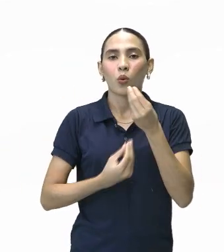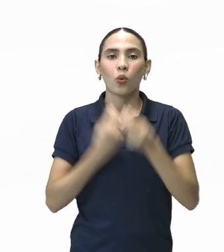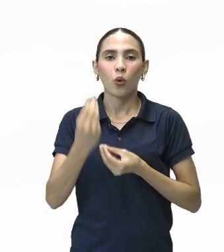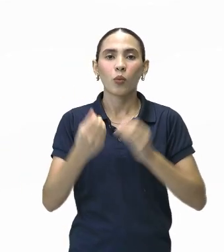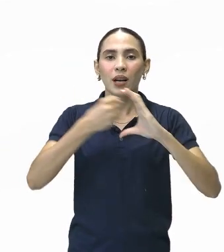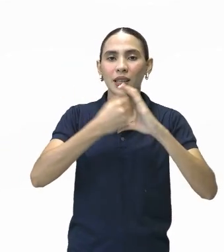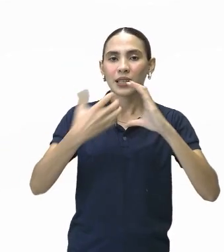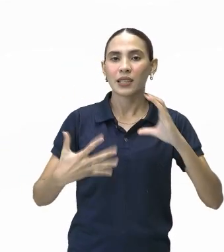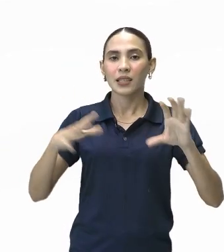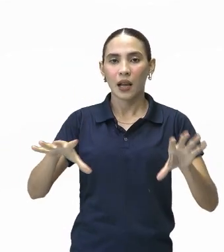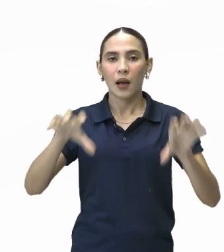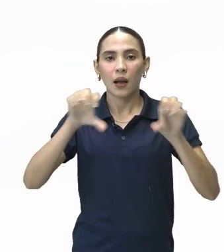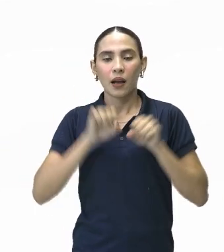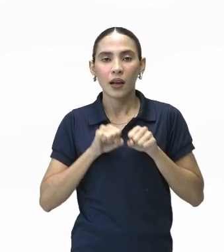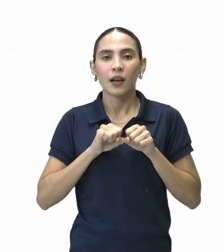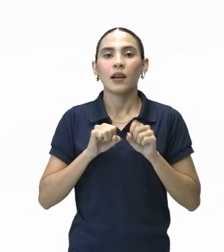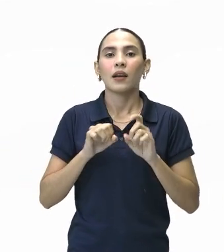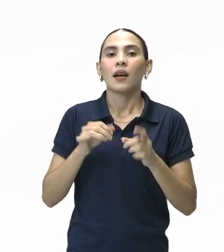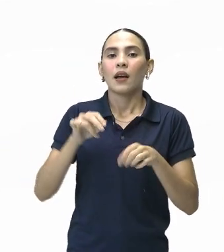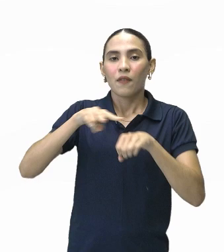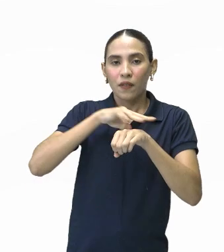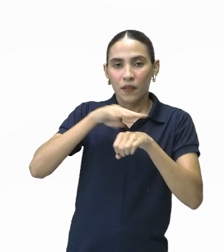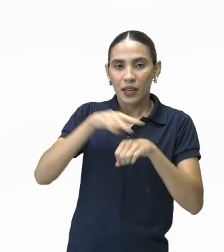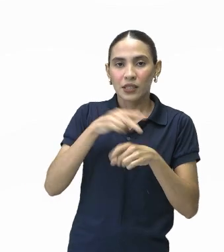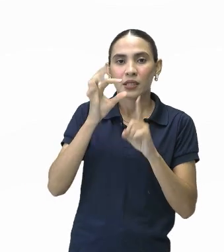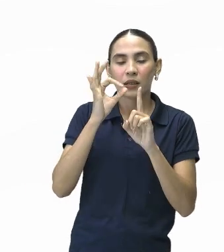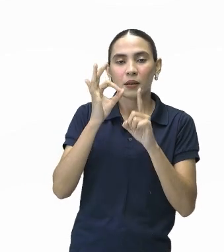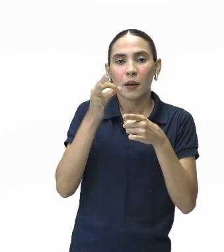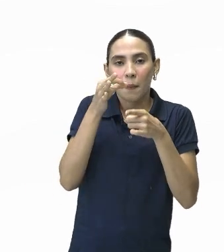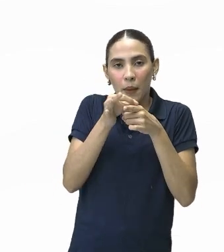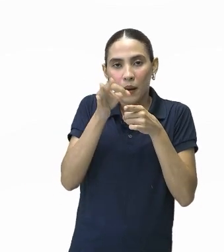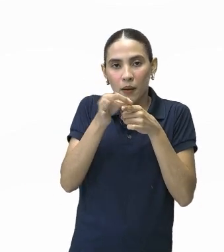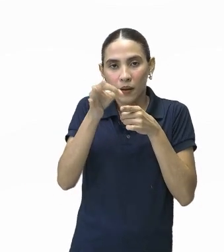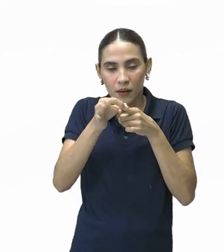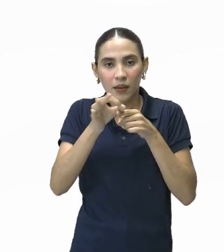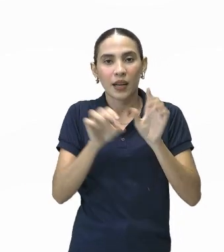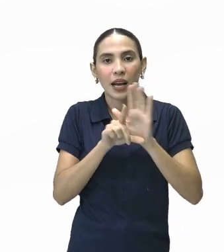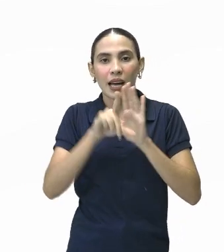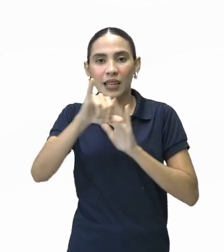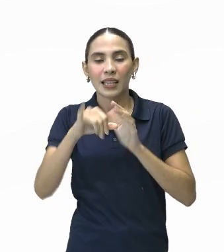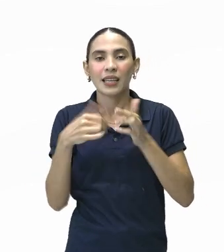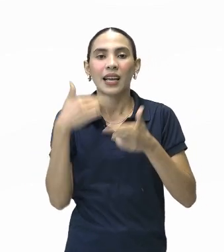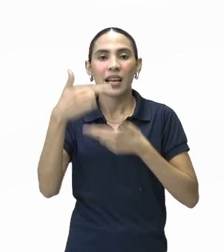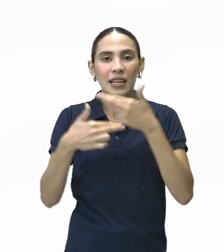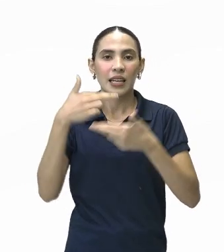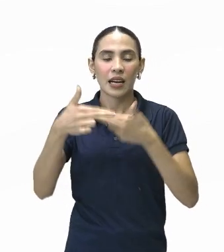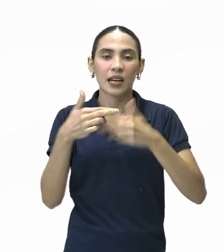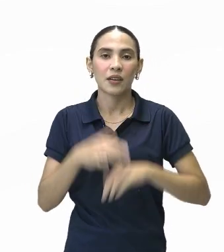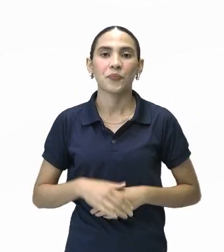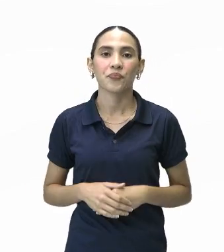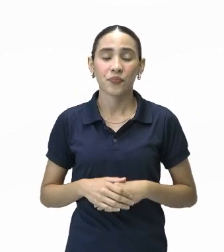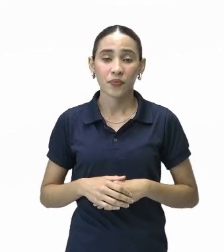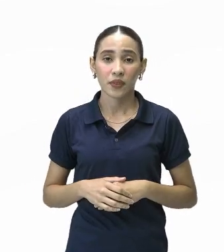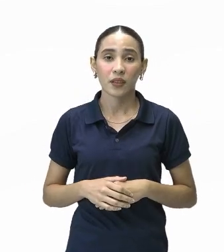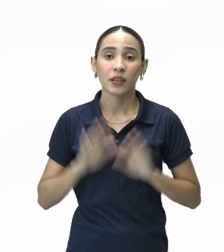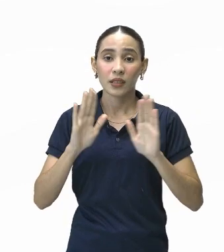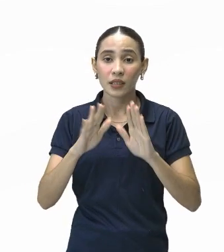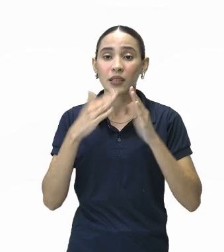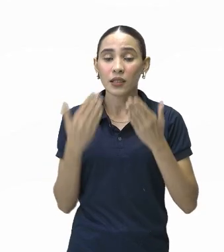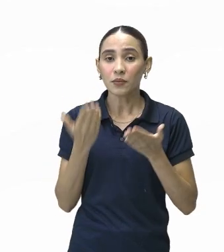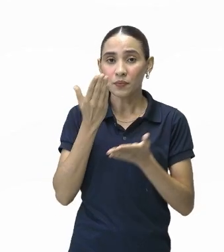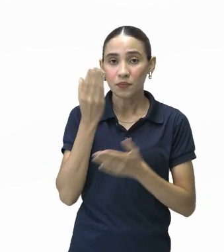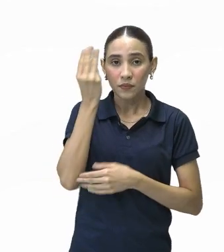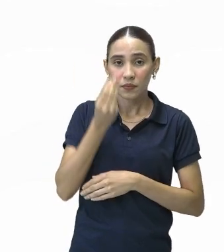eram herdadas em ervilhas, estabelecendo as leis da hereditariedade. E aí, através